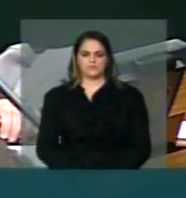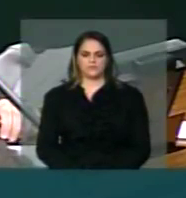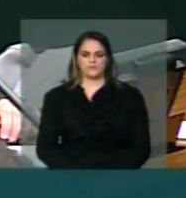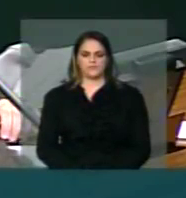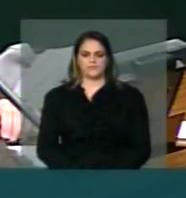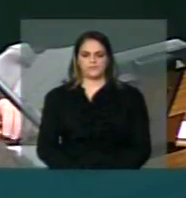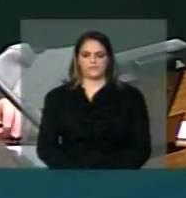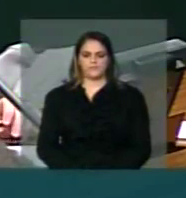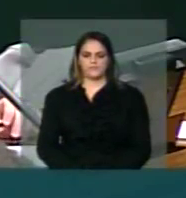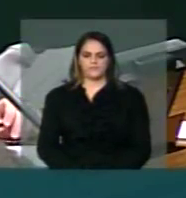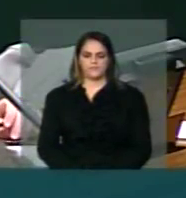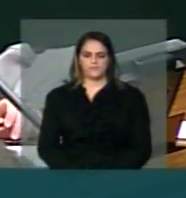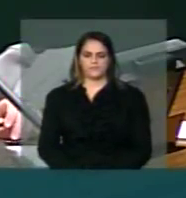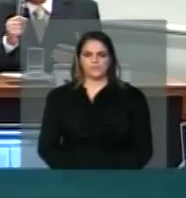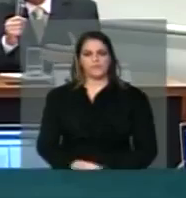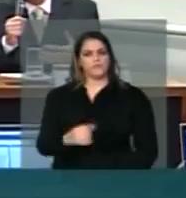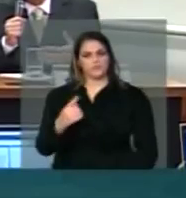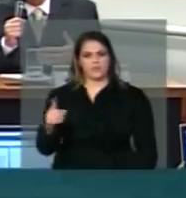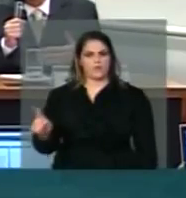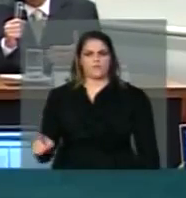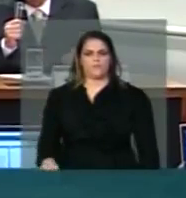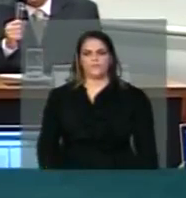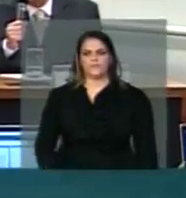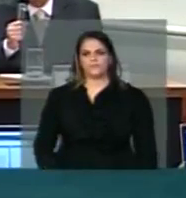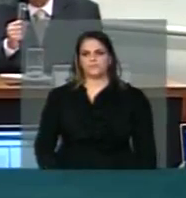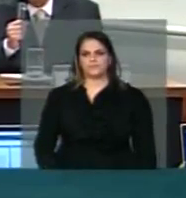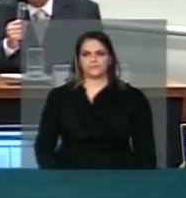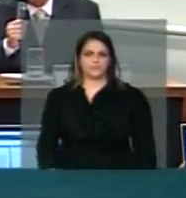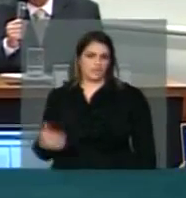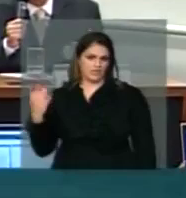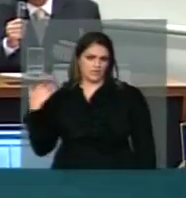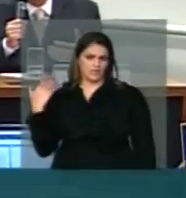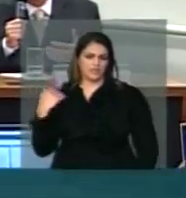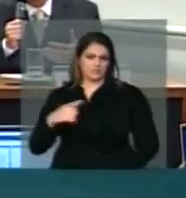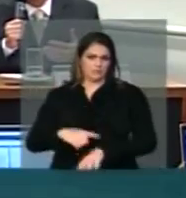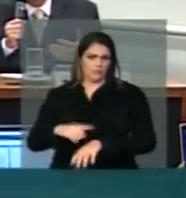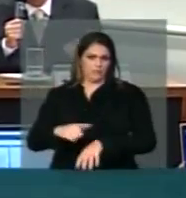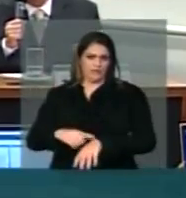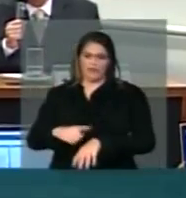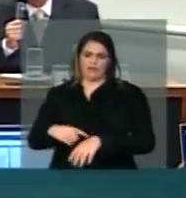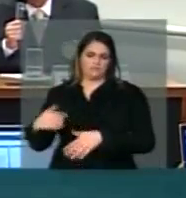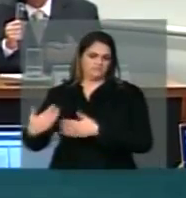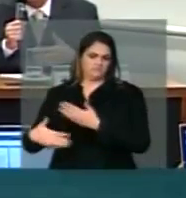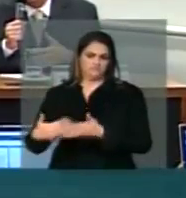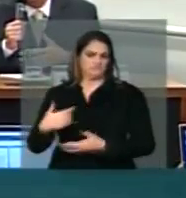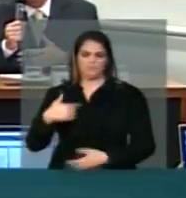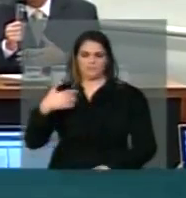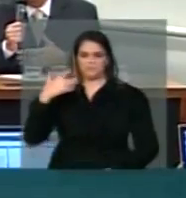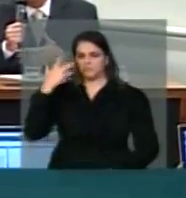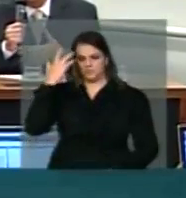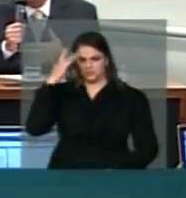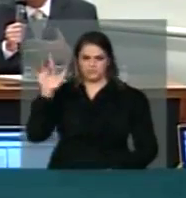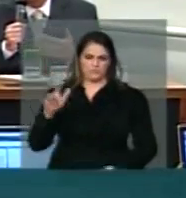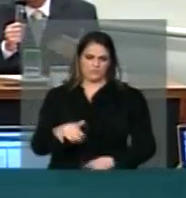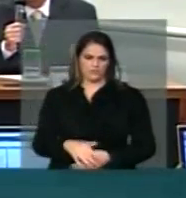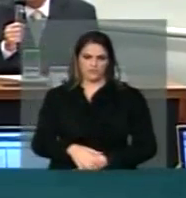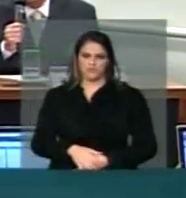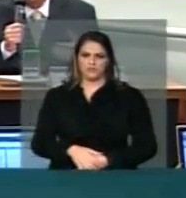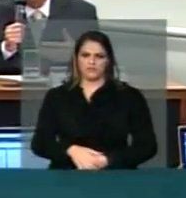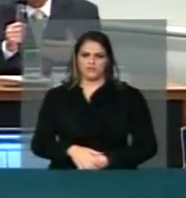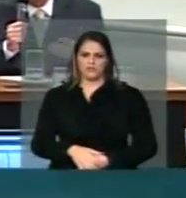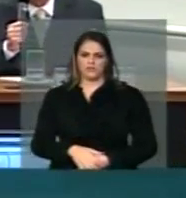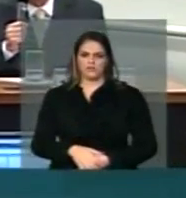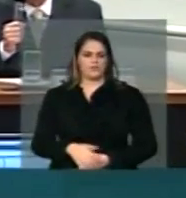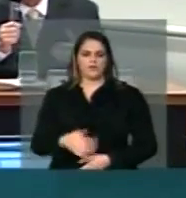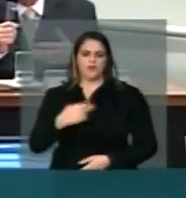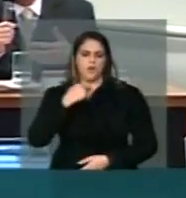Não. Durante o desenrolar dos trabalhos, não tinha, nem sequer posso afirmar se ele tem